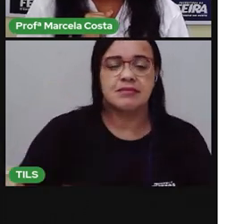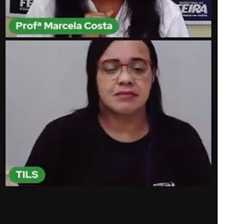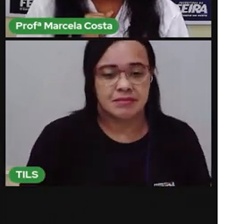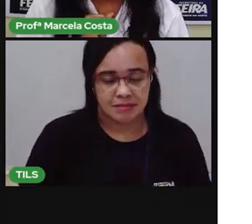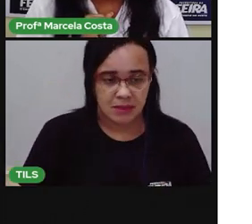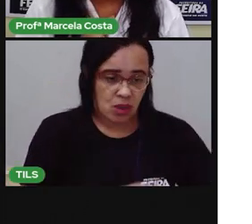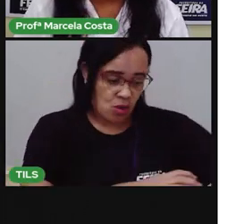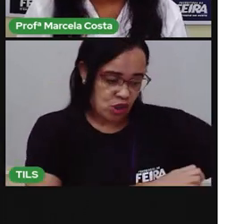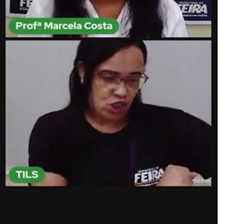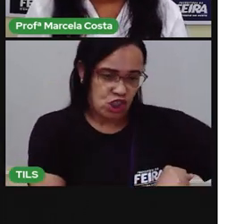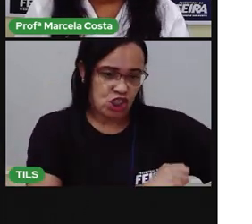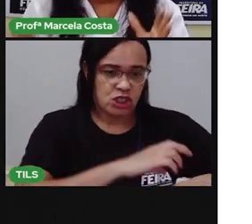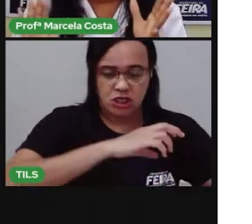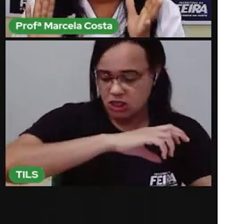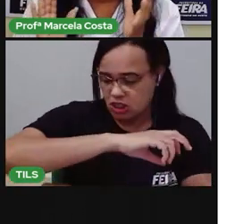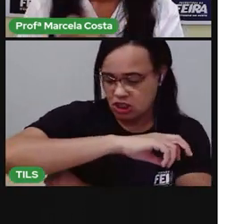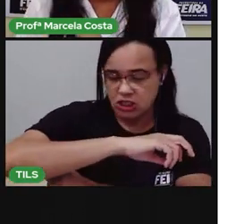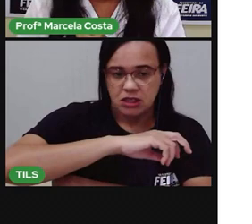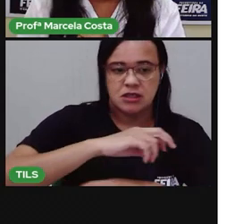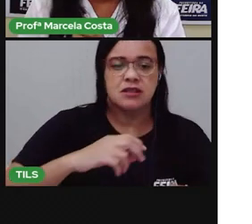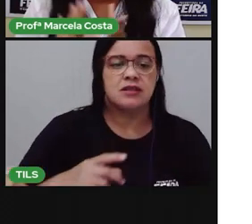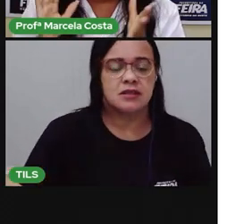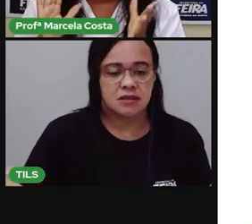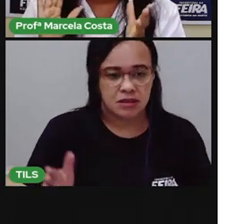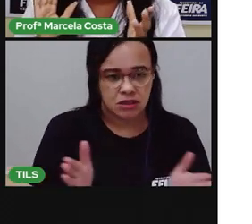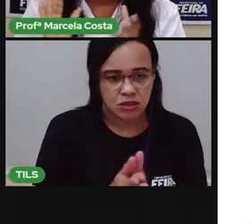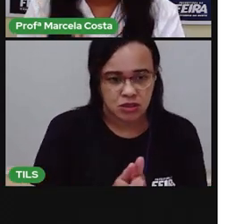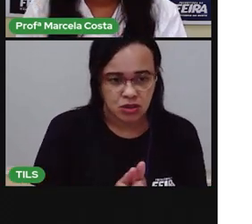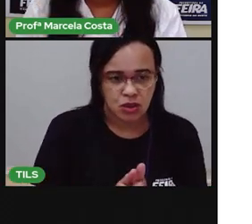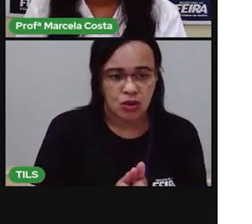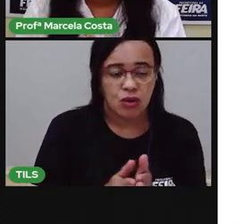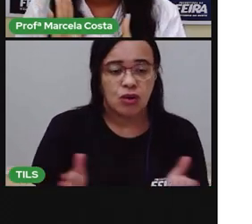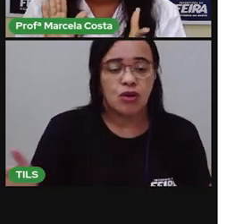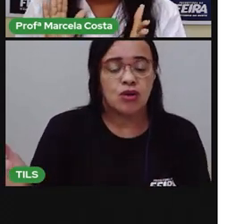sílabas ela tem? D,